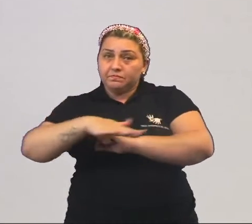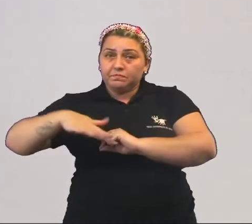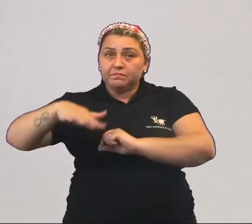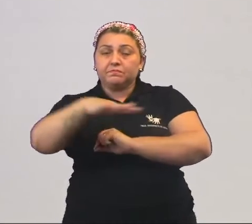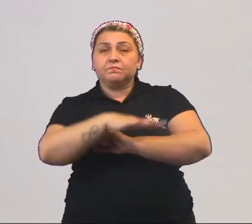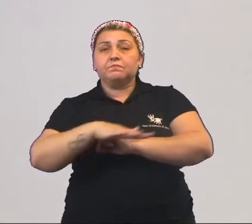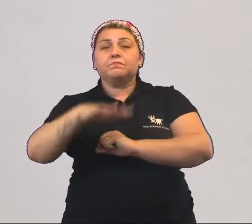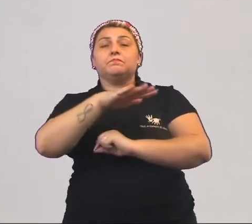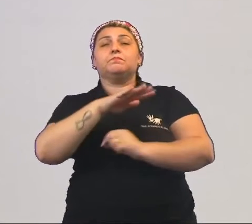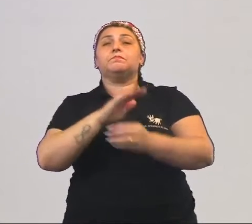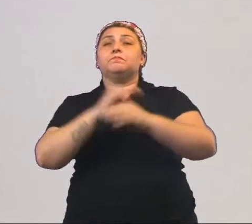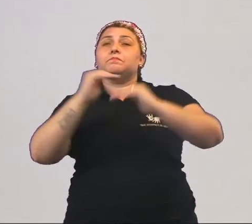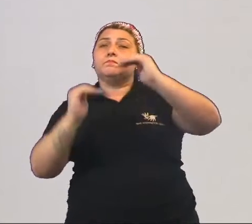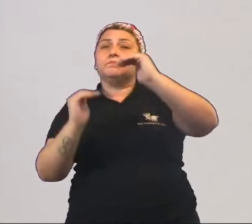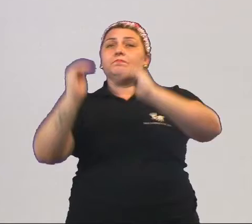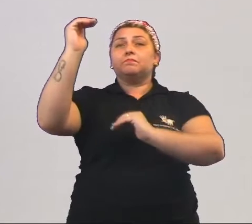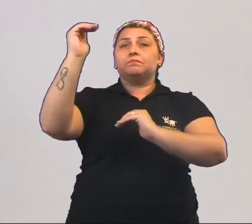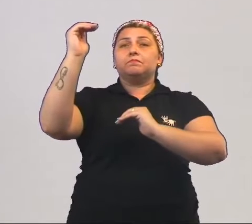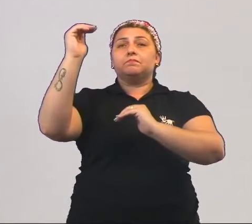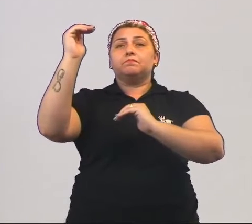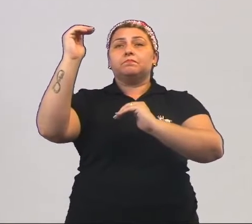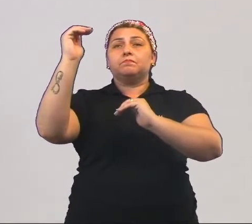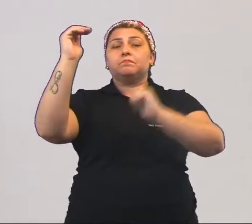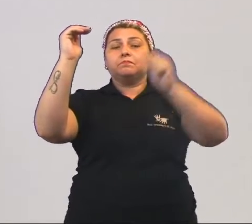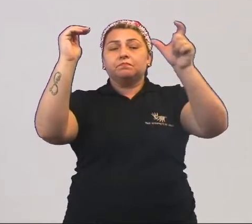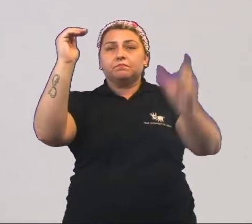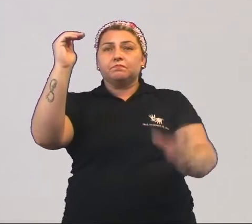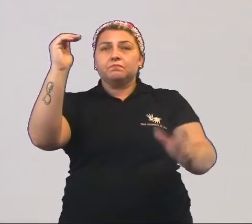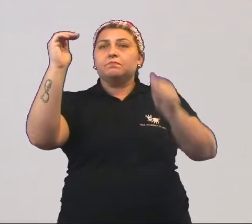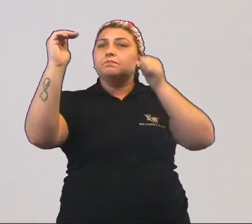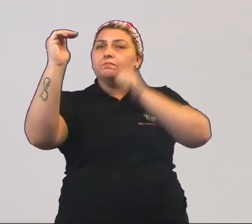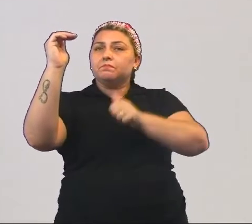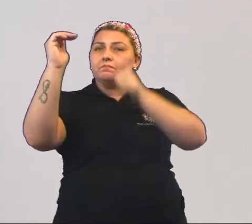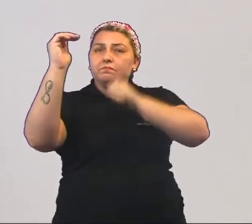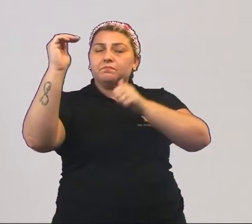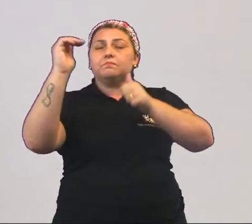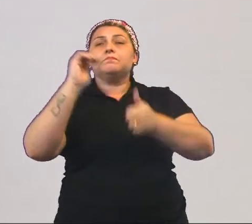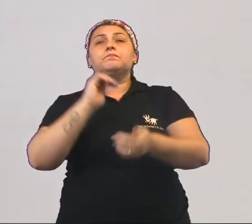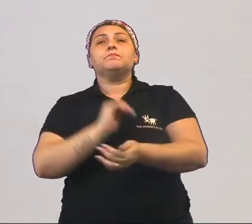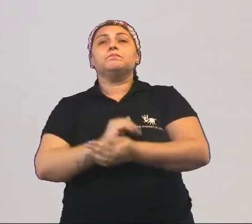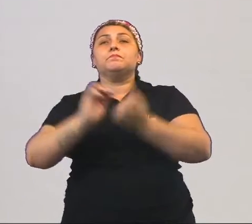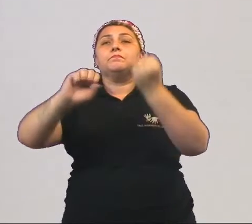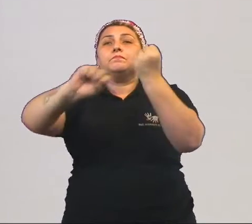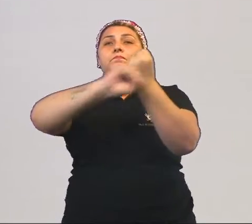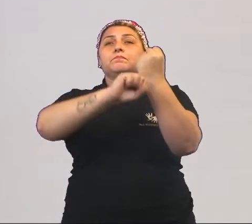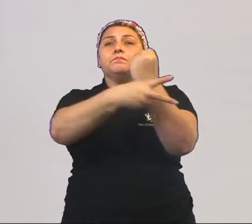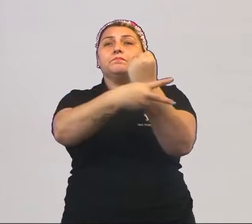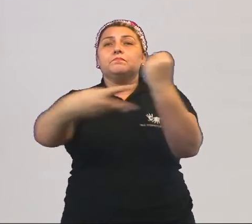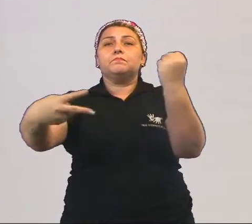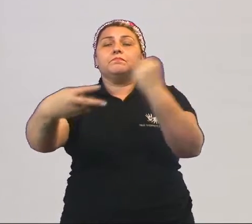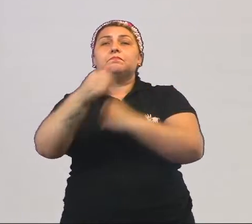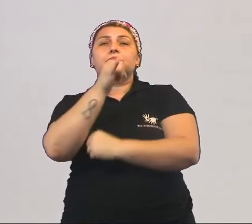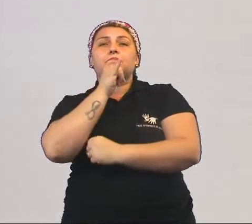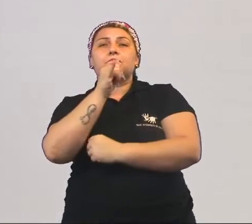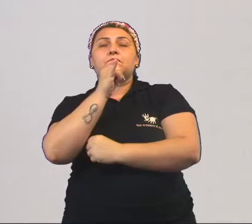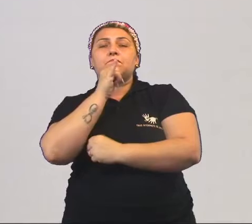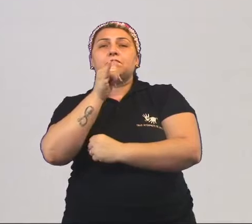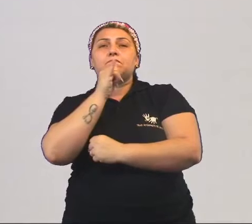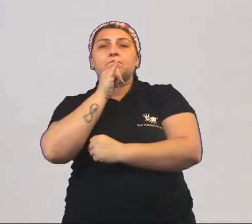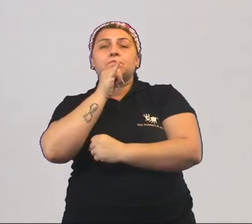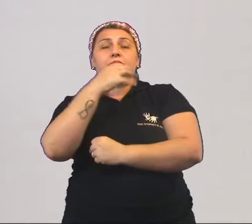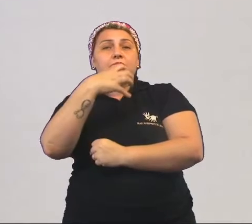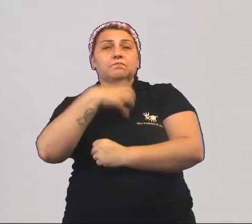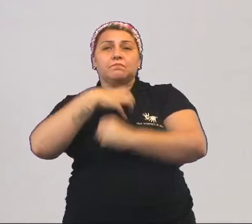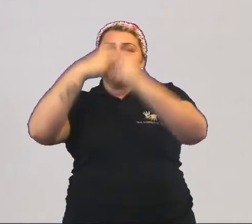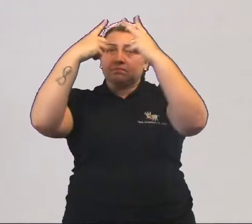social de superioridade em relação à mulher. A consequência de tudo isso, por exemplo, são formas